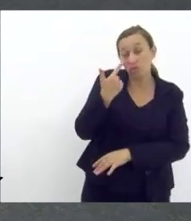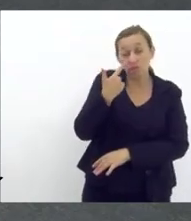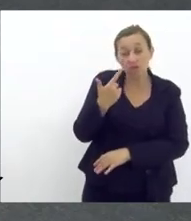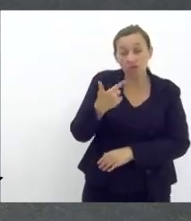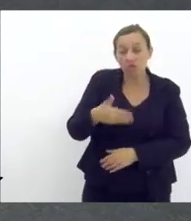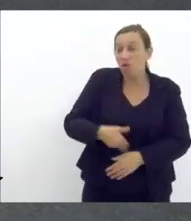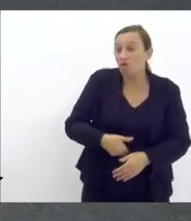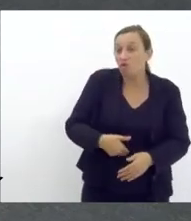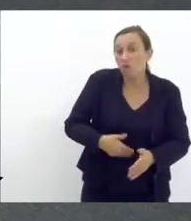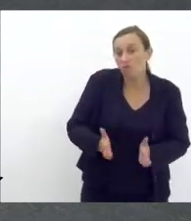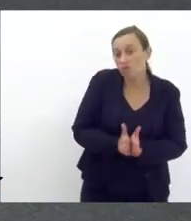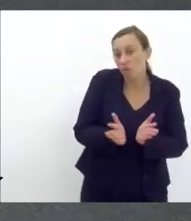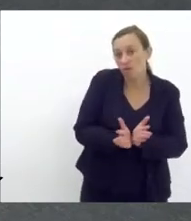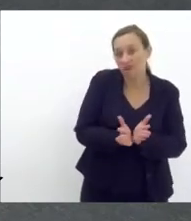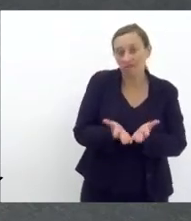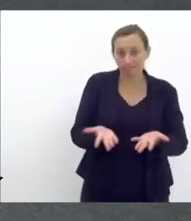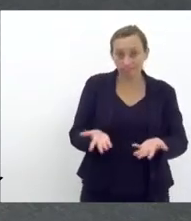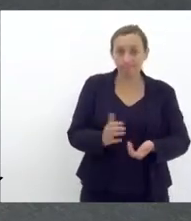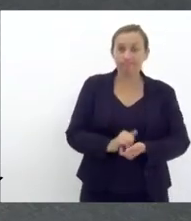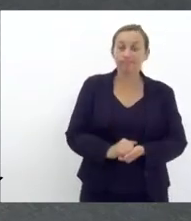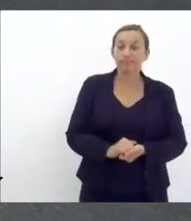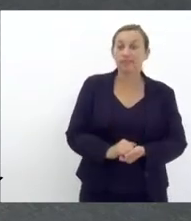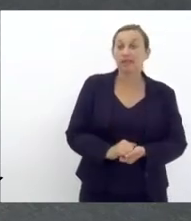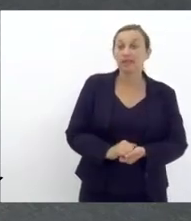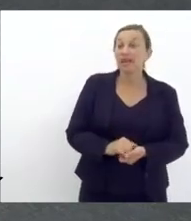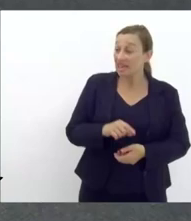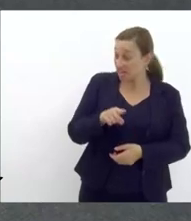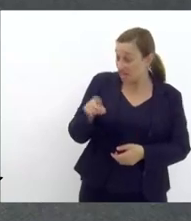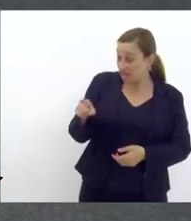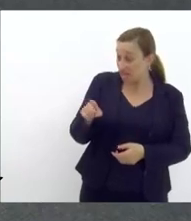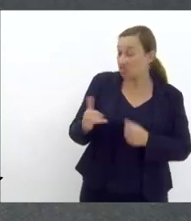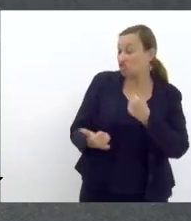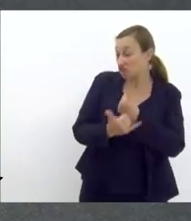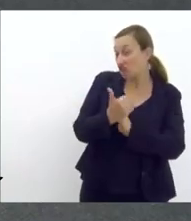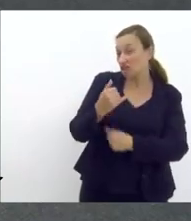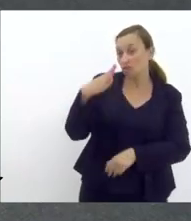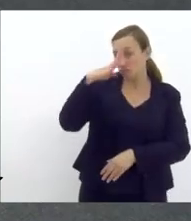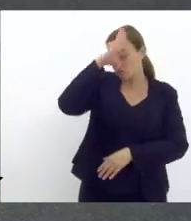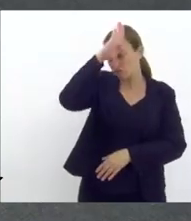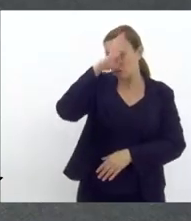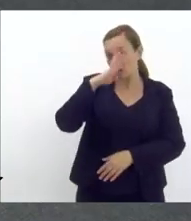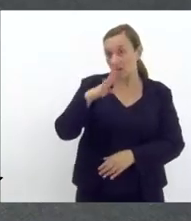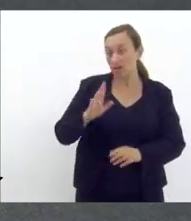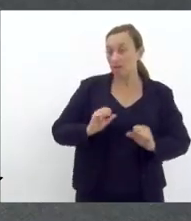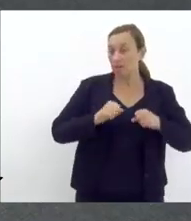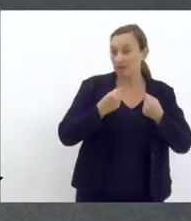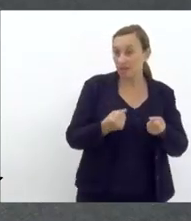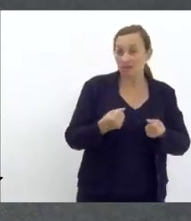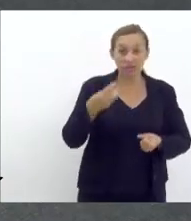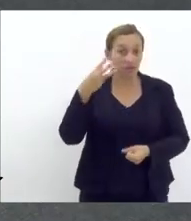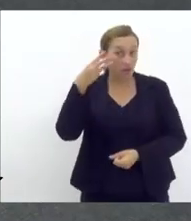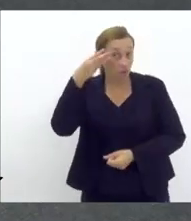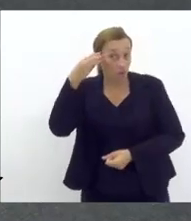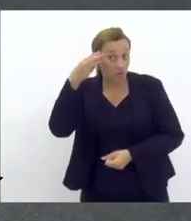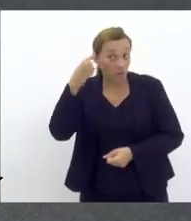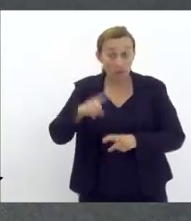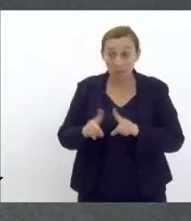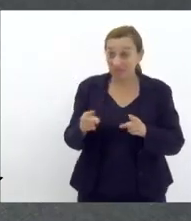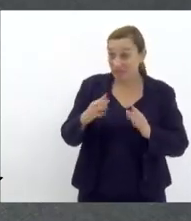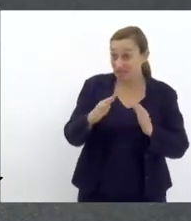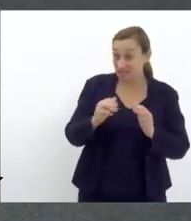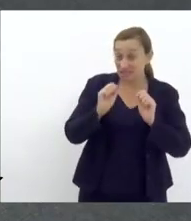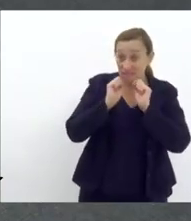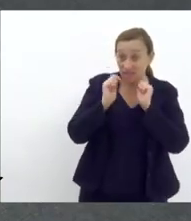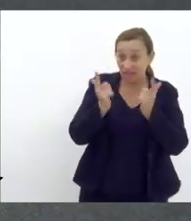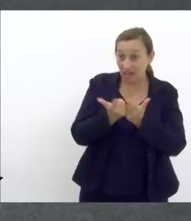tanta miséria e tanta pobreza e aqueles mesmo que traíram bolsonaro para defender Wilson mas que essa casa aqui